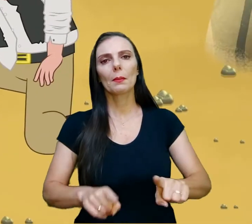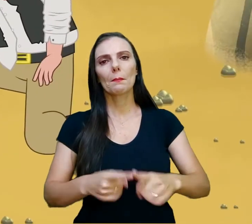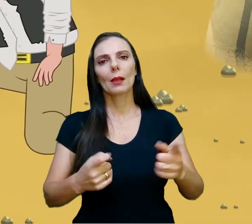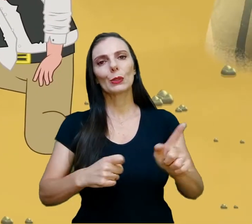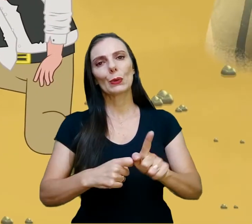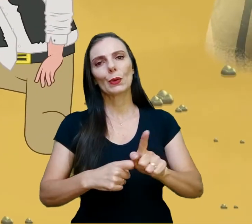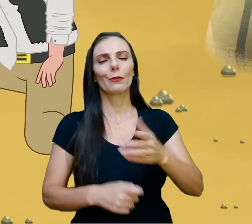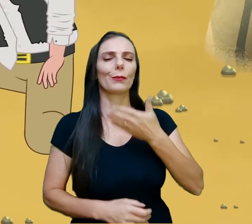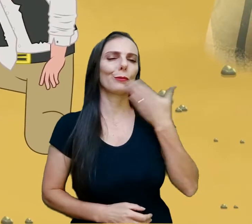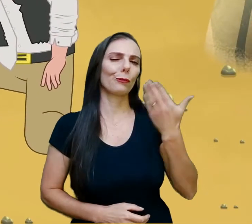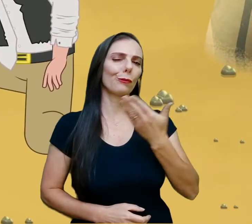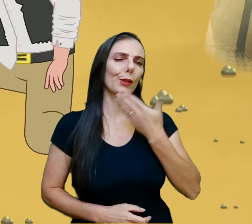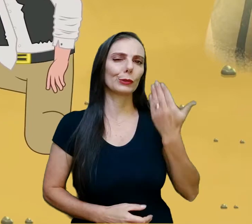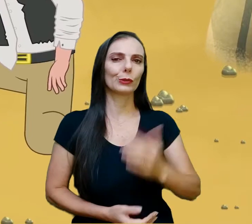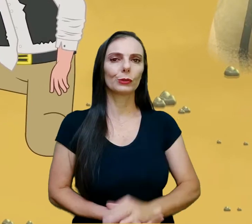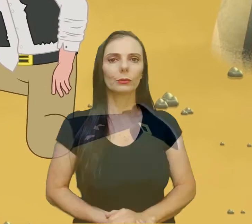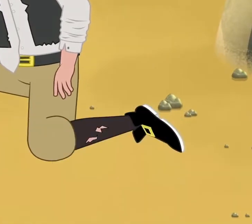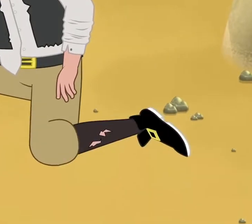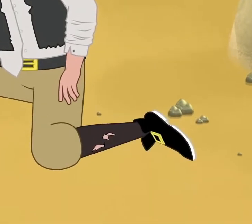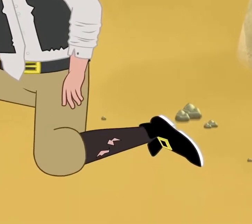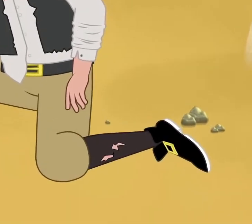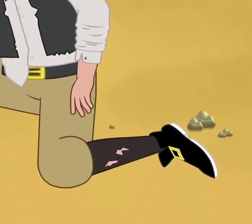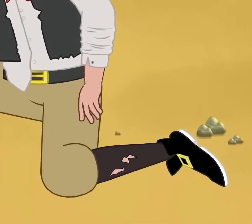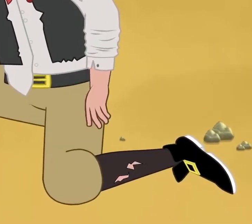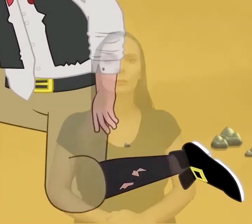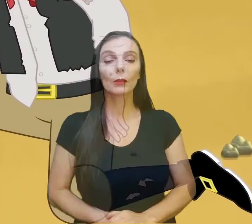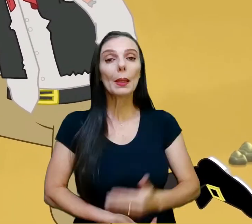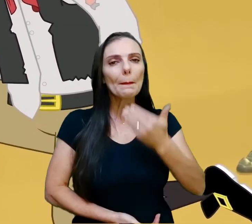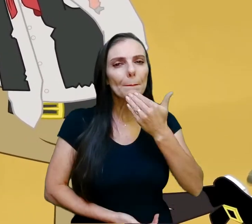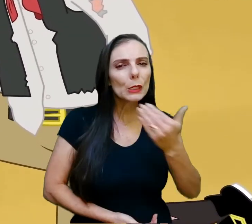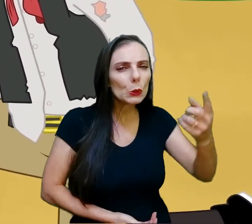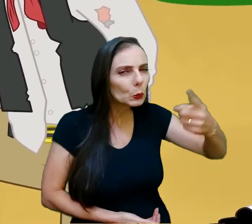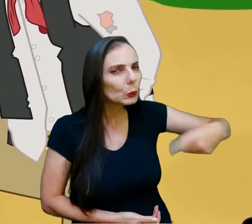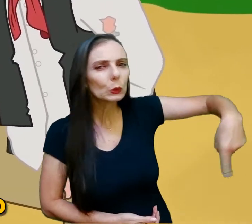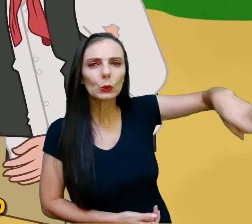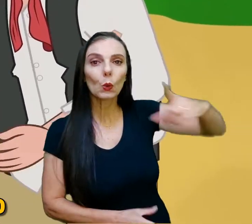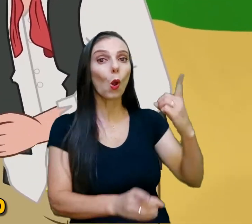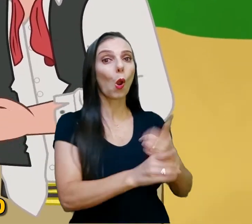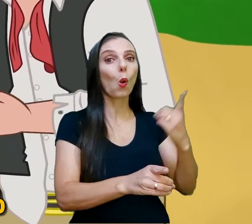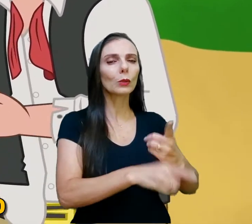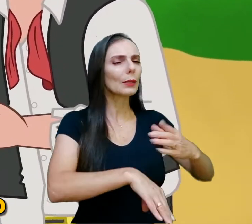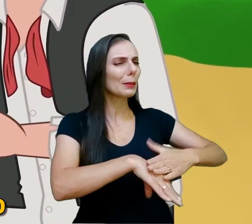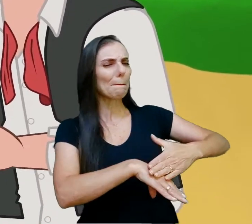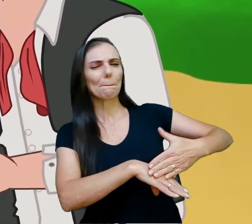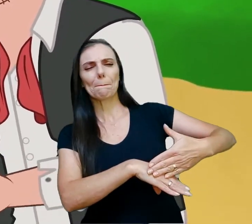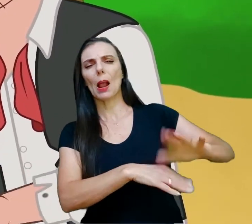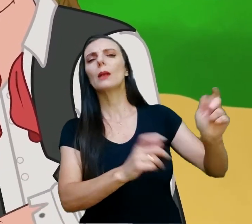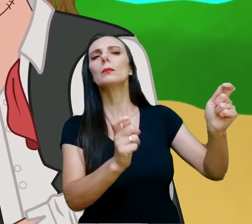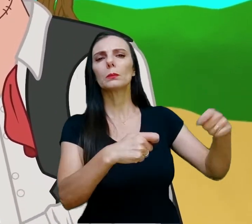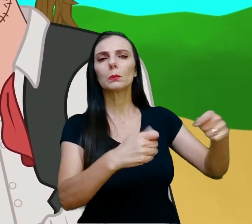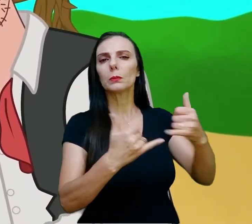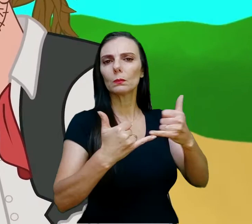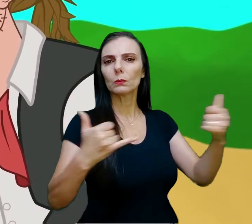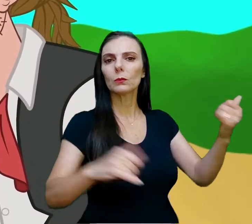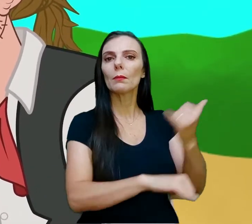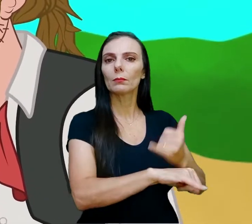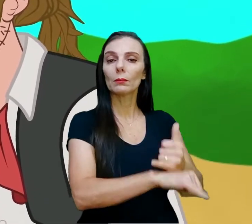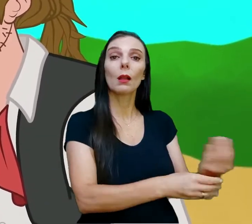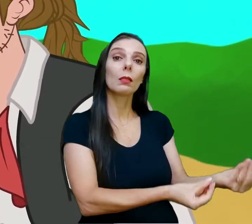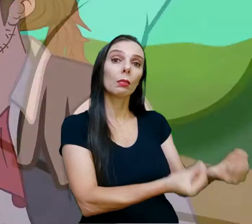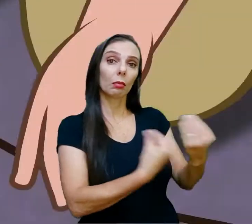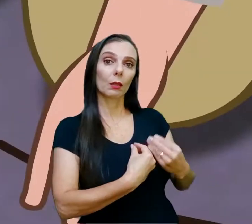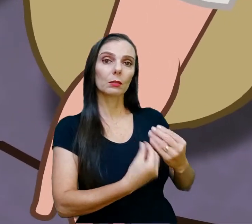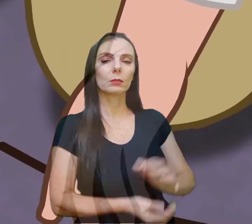lado, para Gulliver, era fácil demais. Ele pediu a todos que encontrassem o máximo de arame que pudessem e